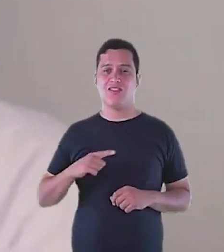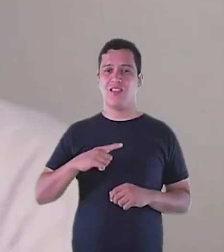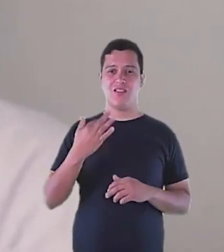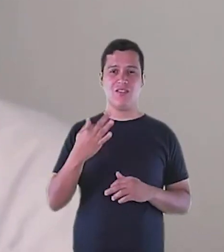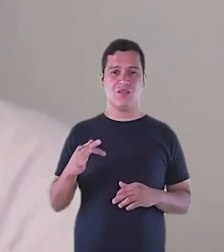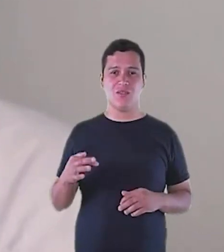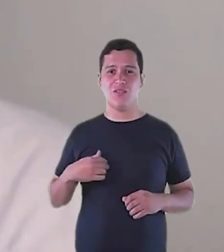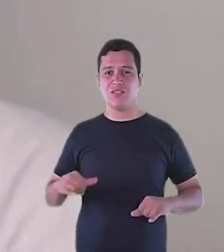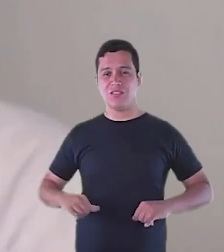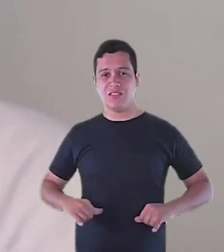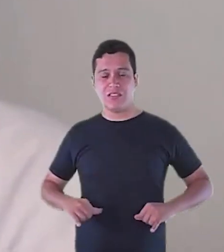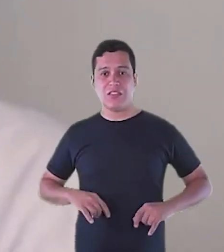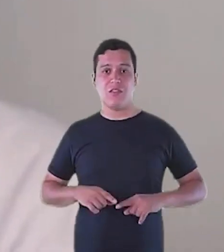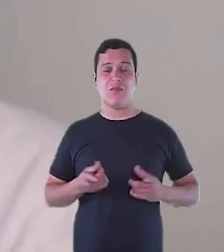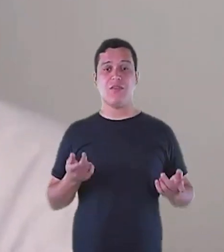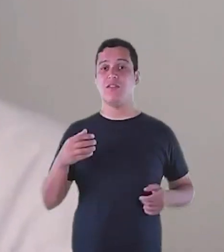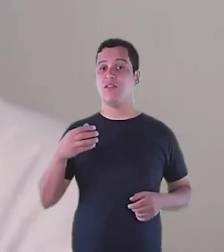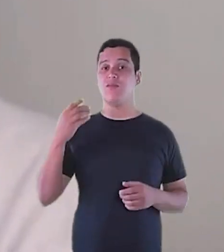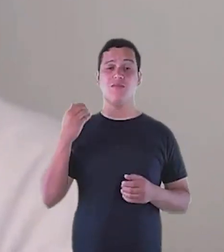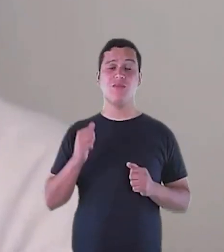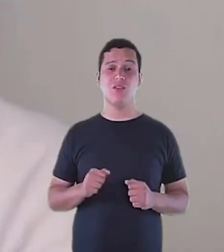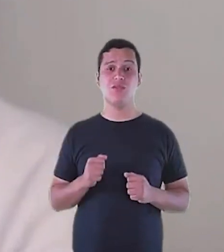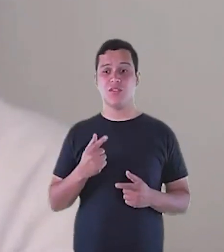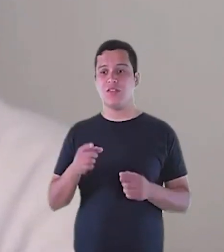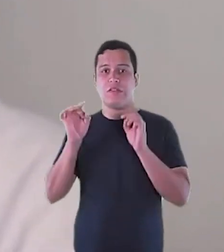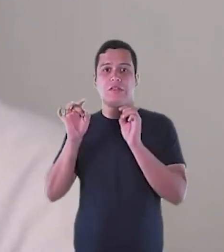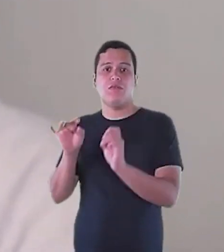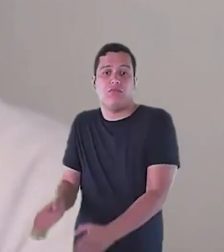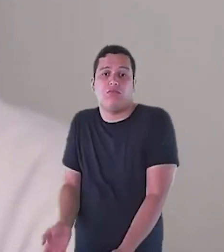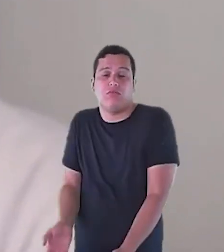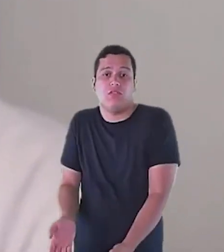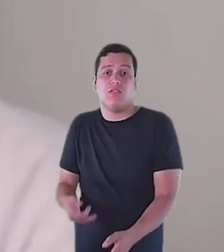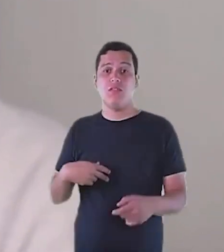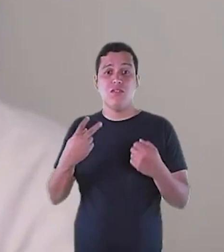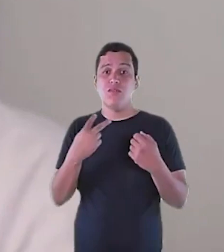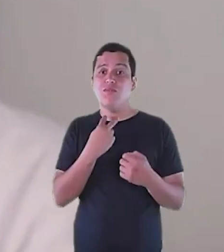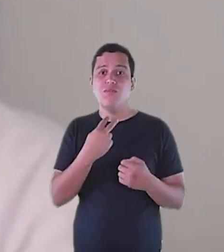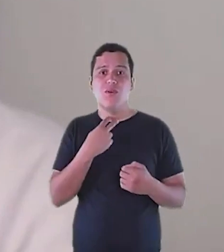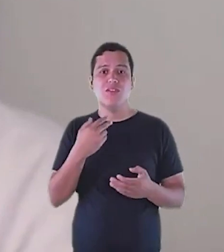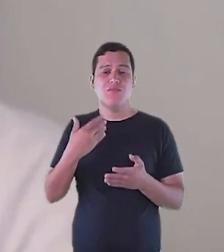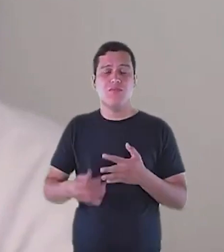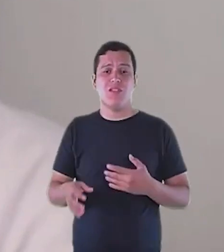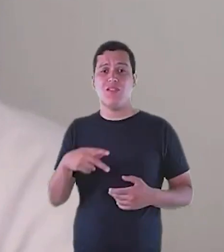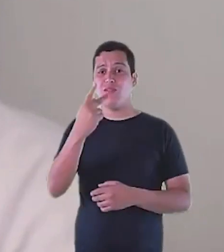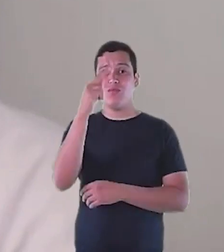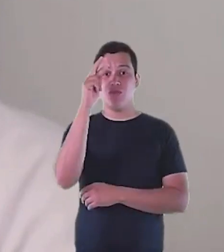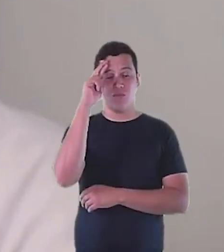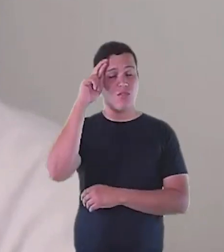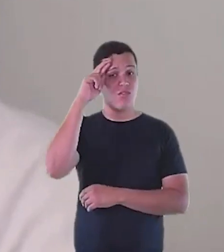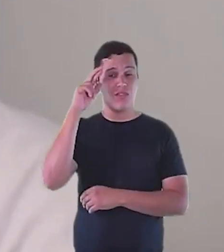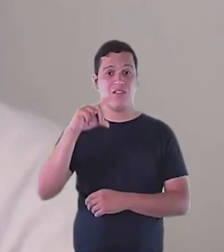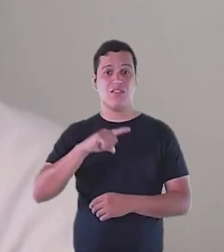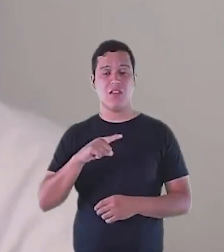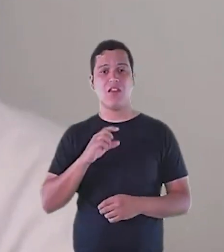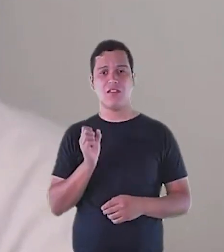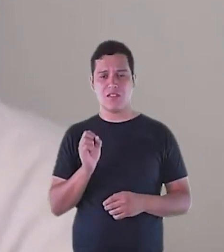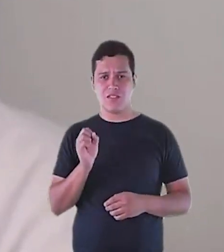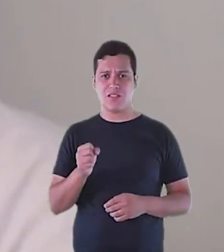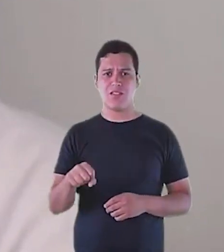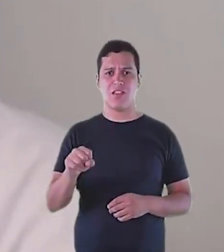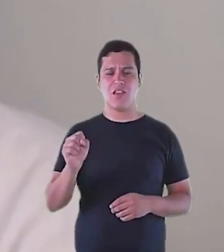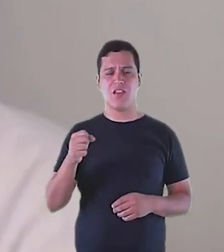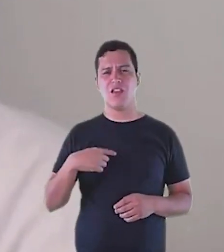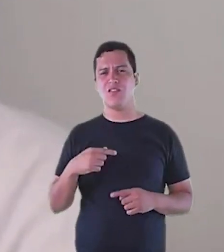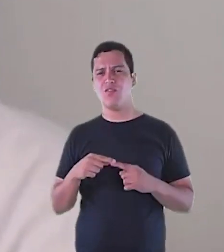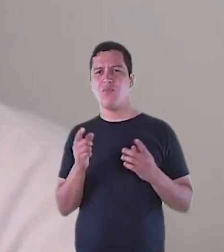sofrimento, mas a gente não pode perder a esperança, não pode perder o sonho, porque eu acho que existe hoje um discurso cínico no ar, né?